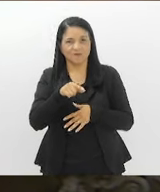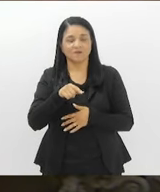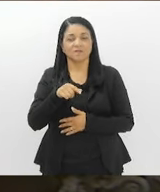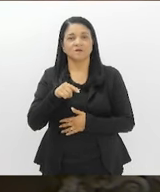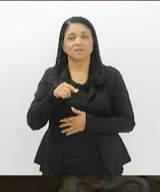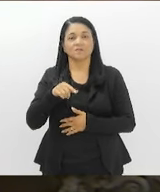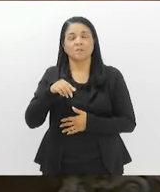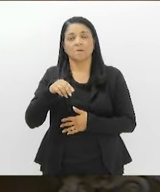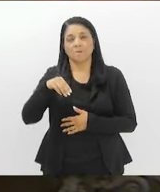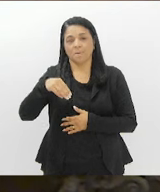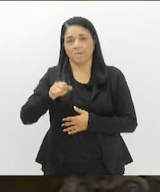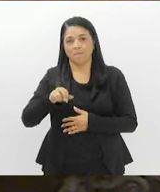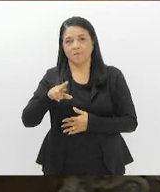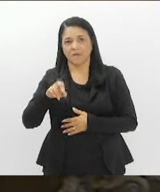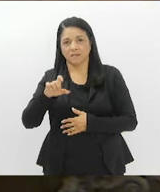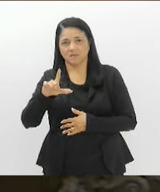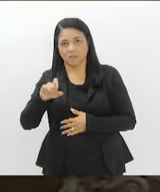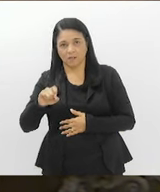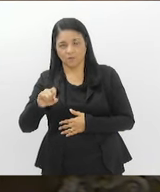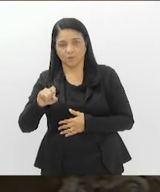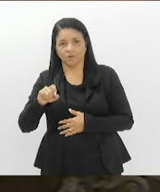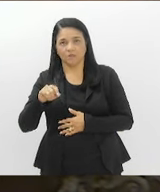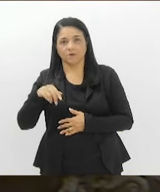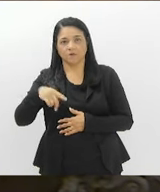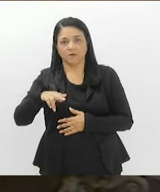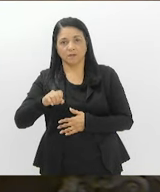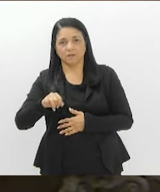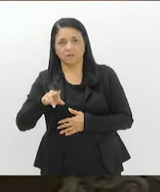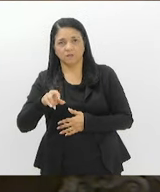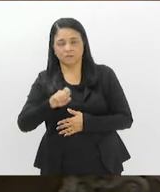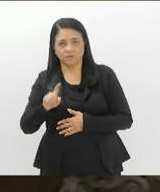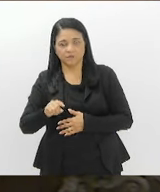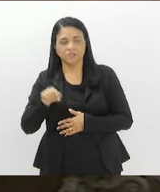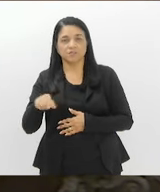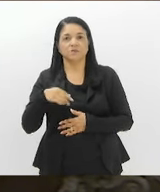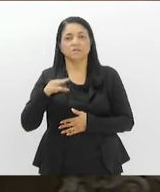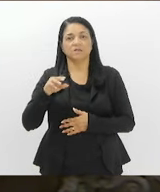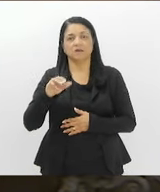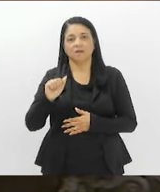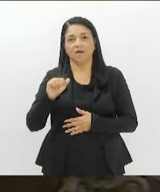Marcelo Queiroz e do nosso Rodrigo Amorim.